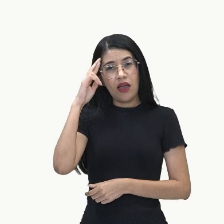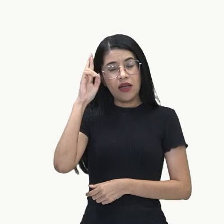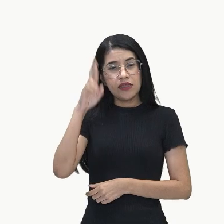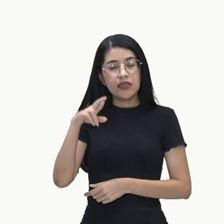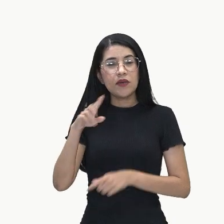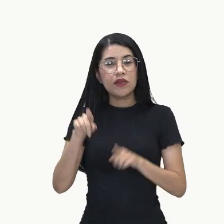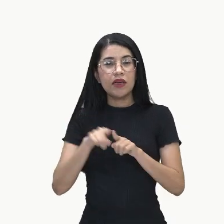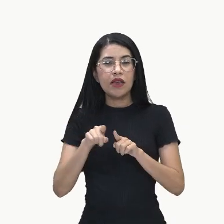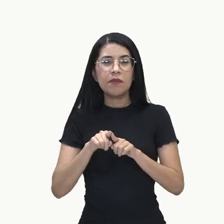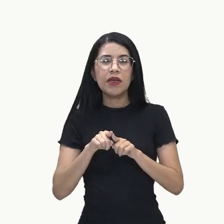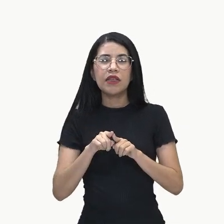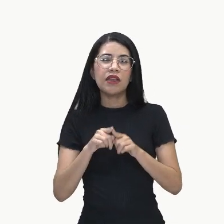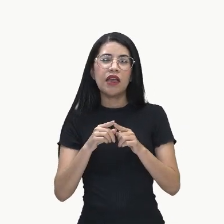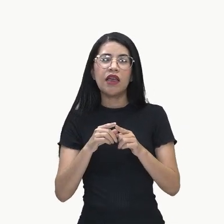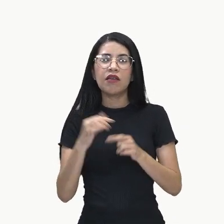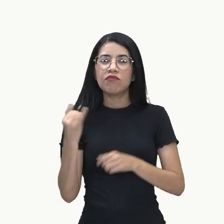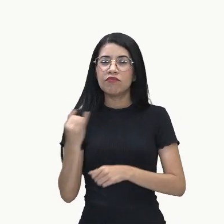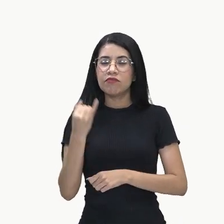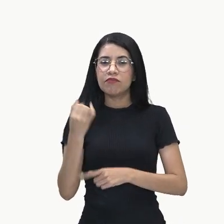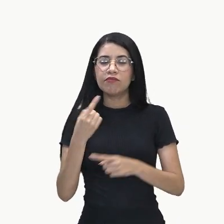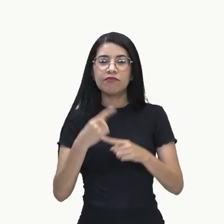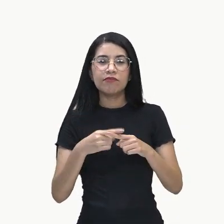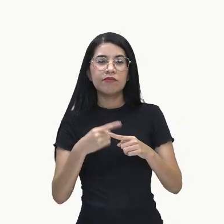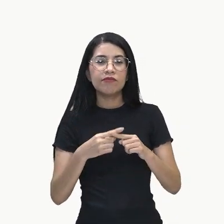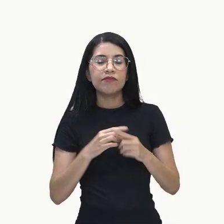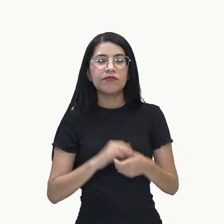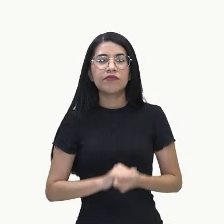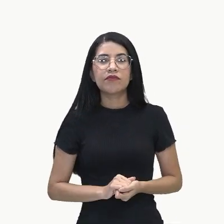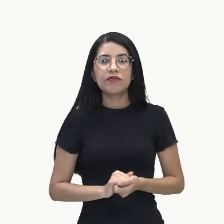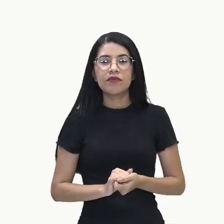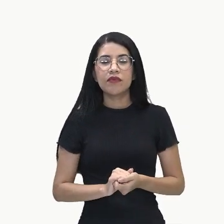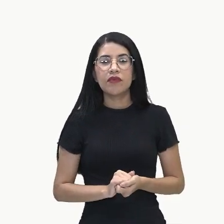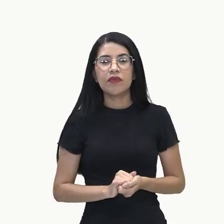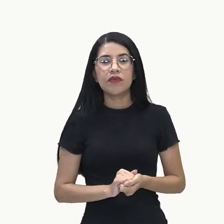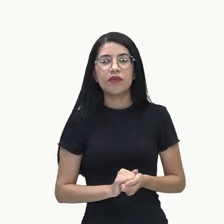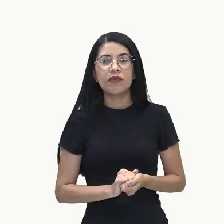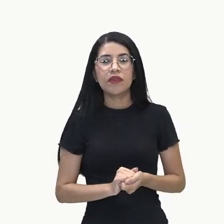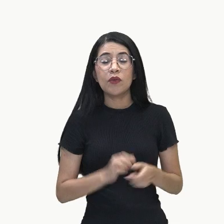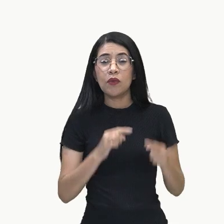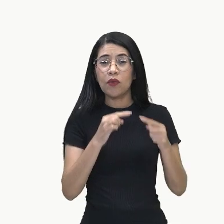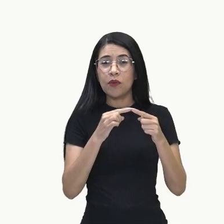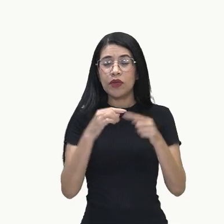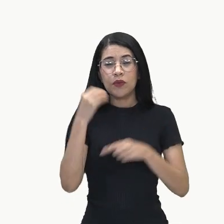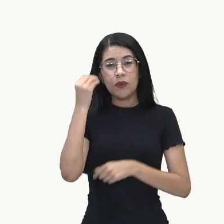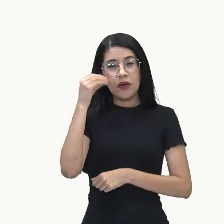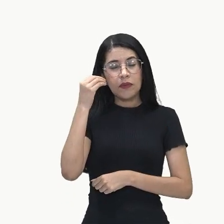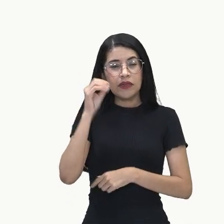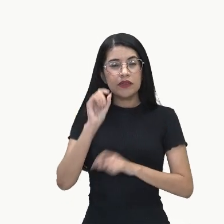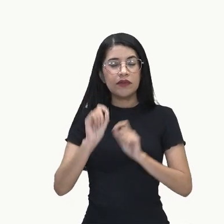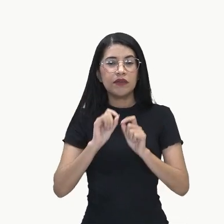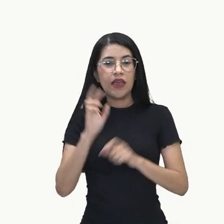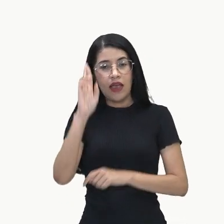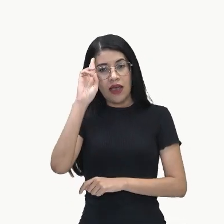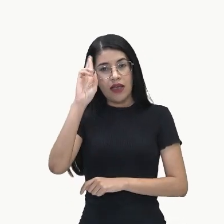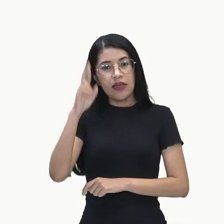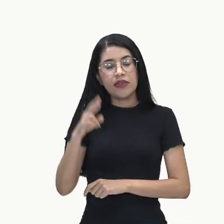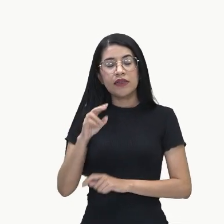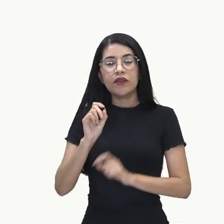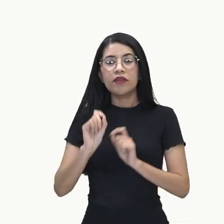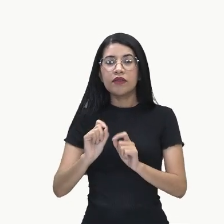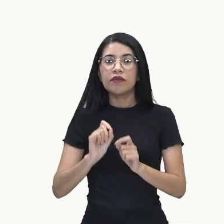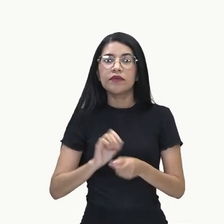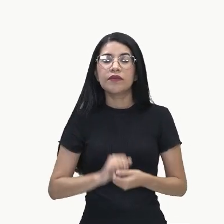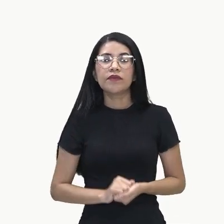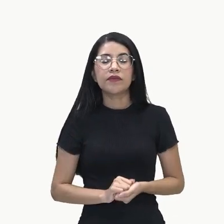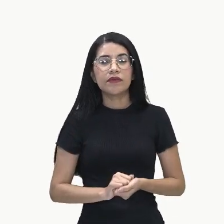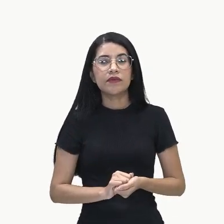papel... Qual seria o papel da... Então pronto, qual seria o papel da razão? Segundo o empirista, a razão, ela teria o papel de